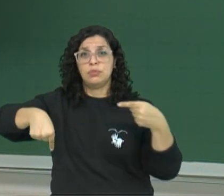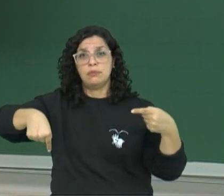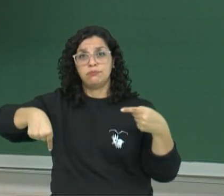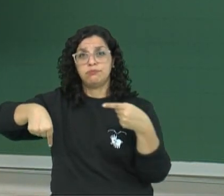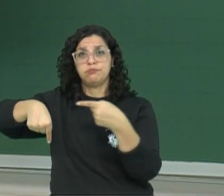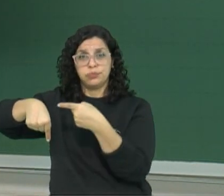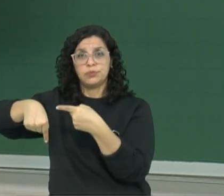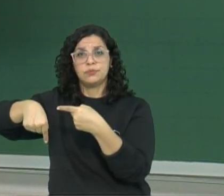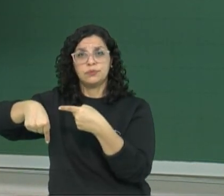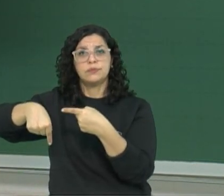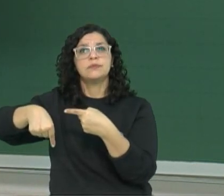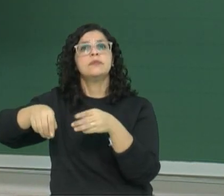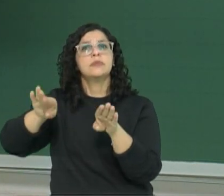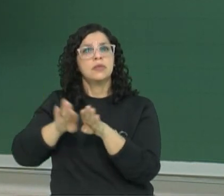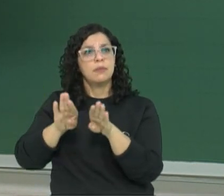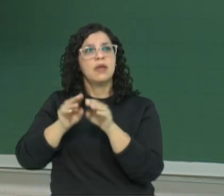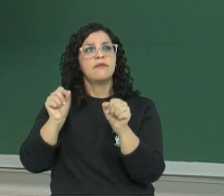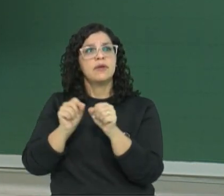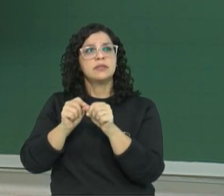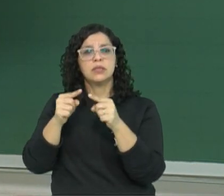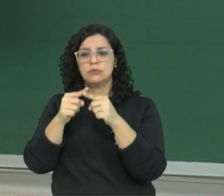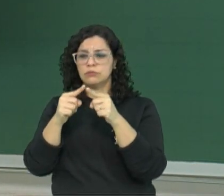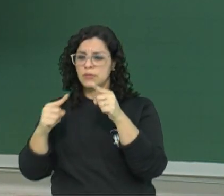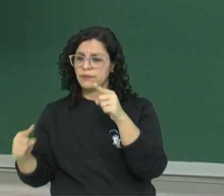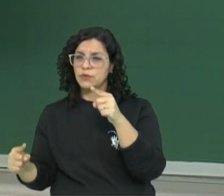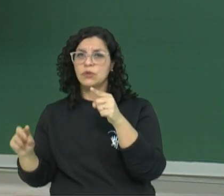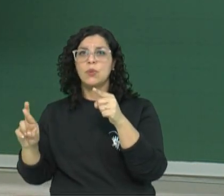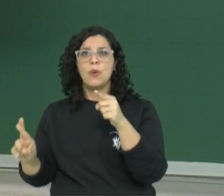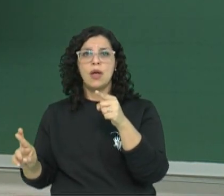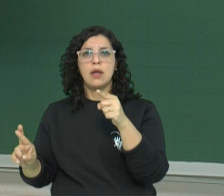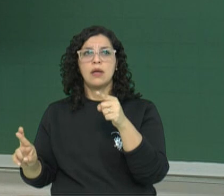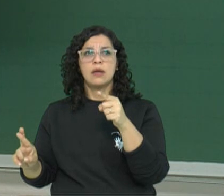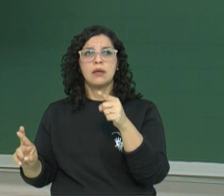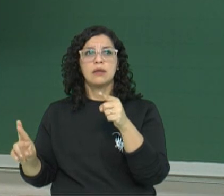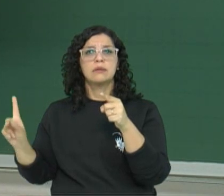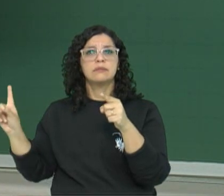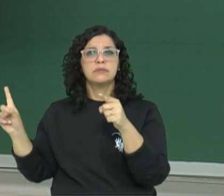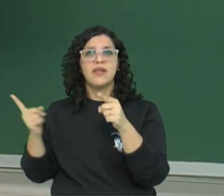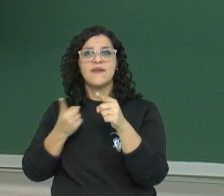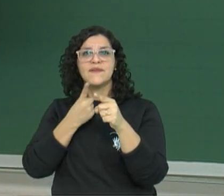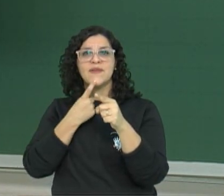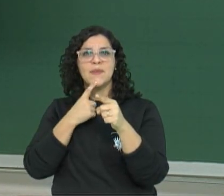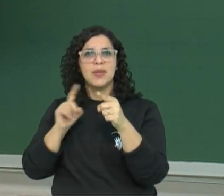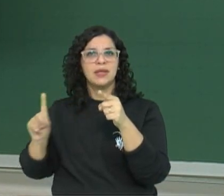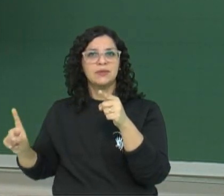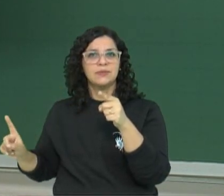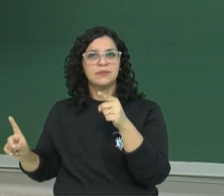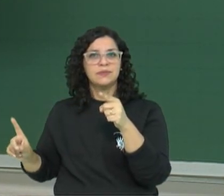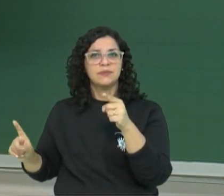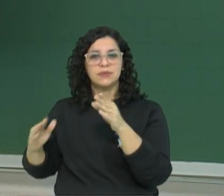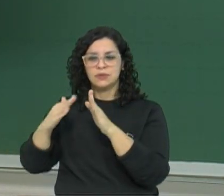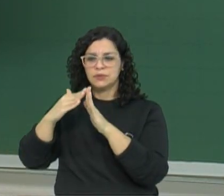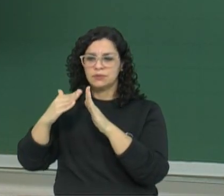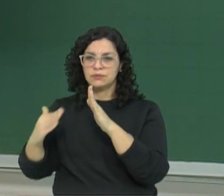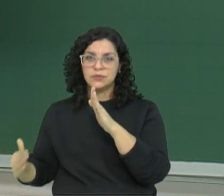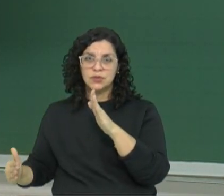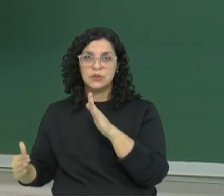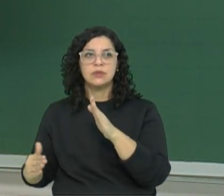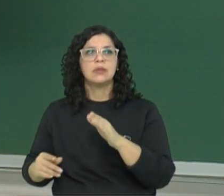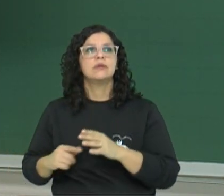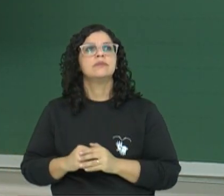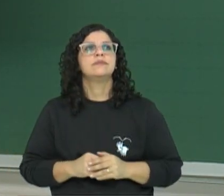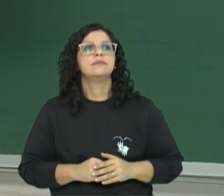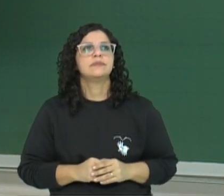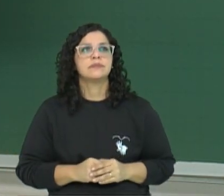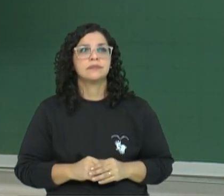horizontal para a direita. Fazendo a soma vetorial disso, nós teremos uma resultante que estará uma diagonal para baixo no